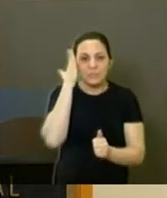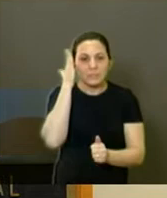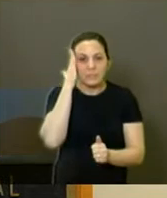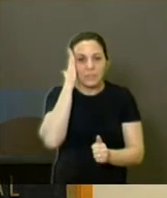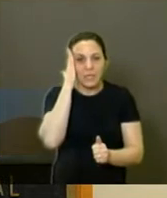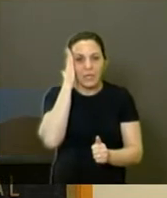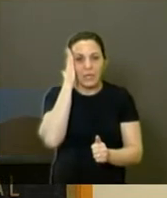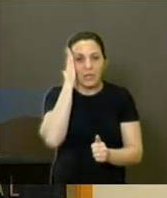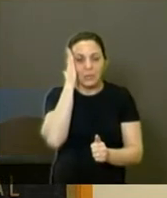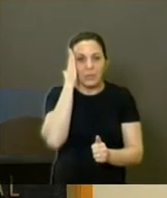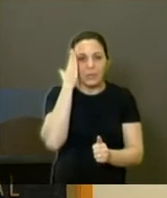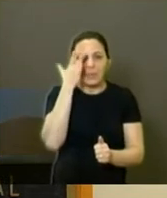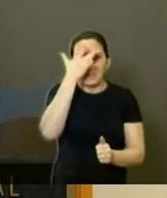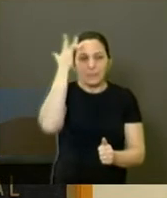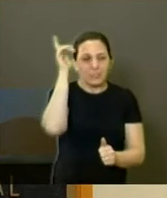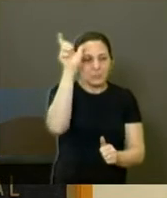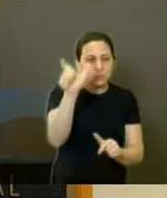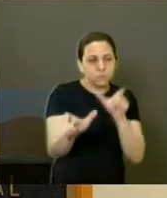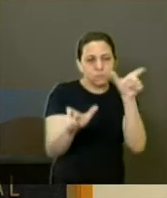milhares de testemunhas,